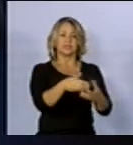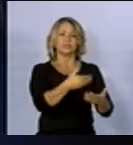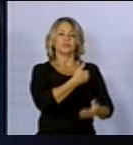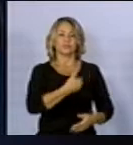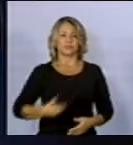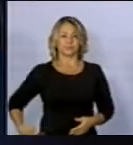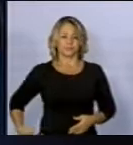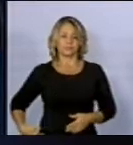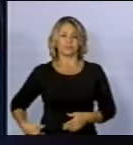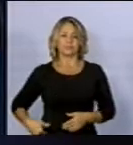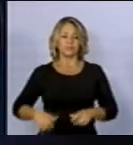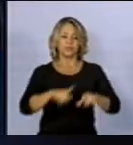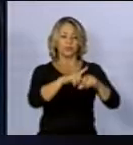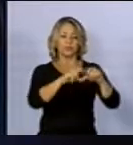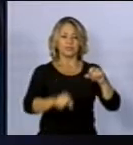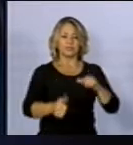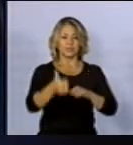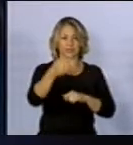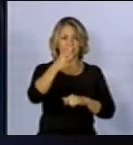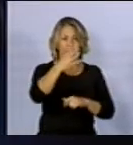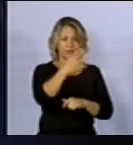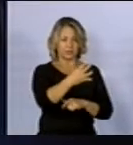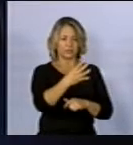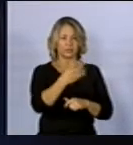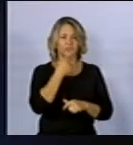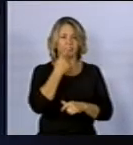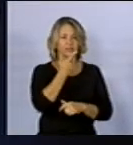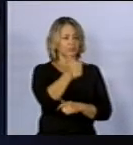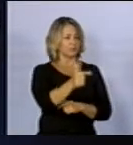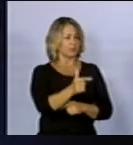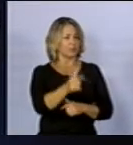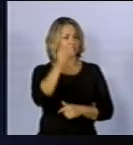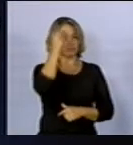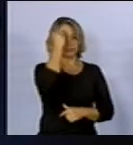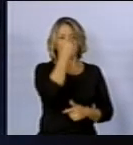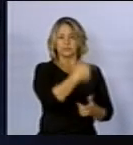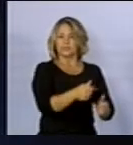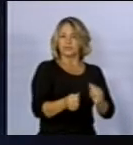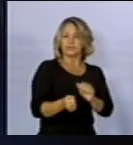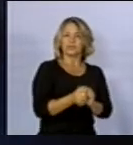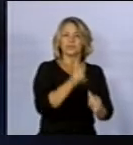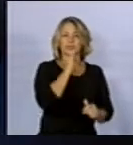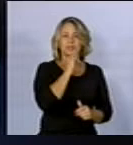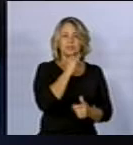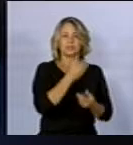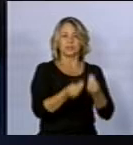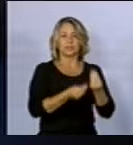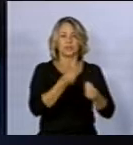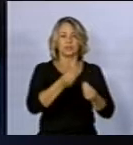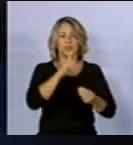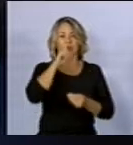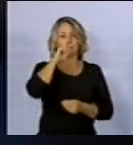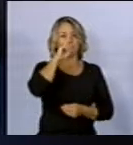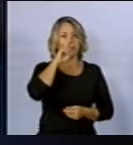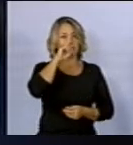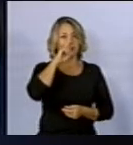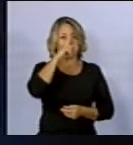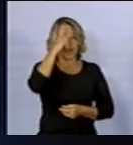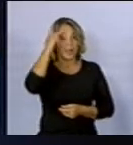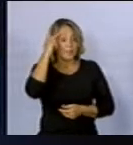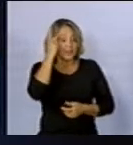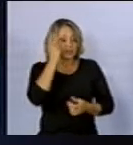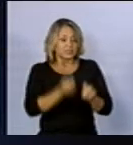14 traz a responsabilidade objetiva sem culpa pelo Risco Criado cui os comod e os periculum Isto é aquele que cria o